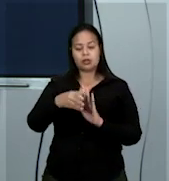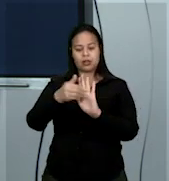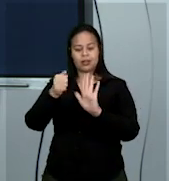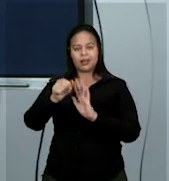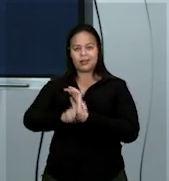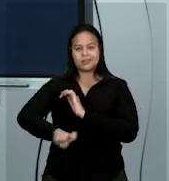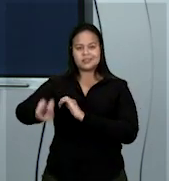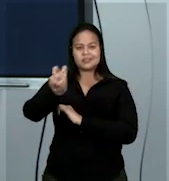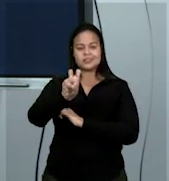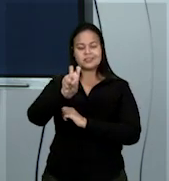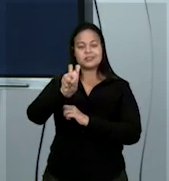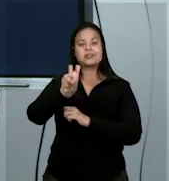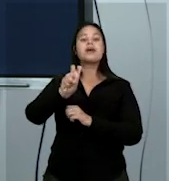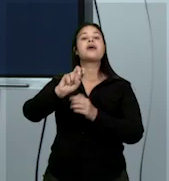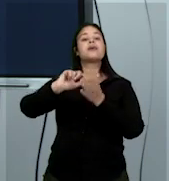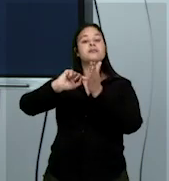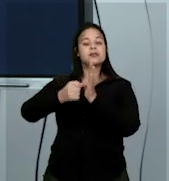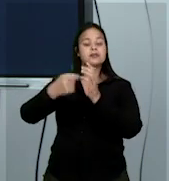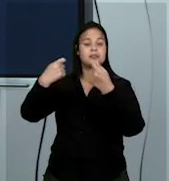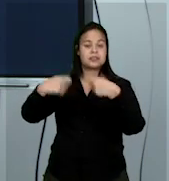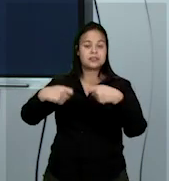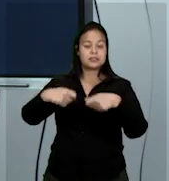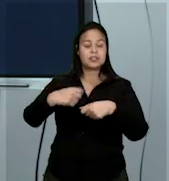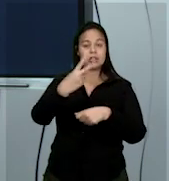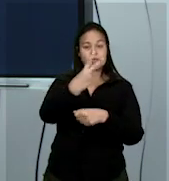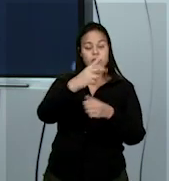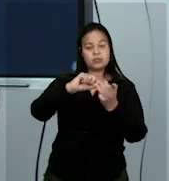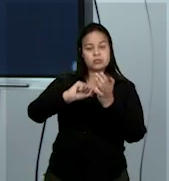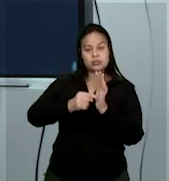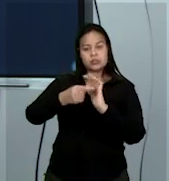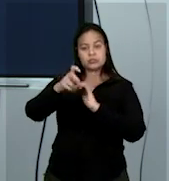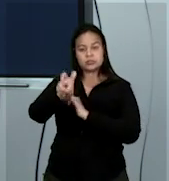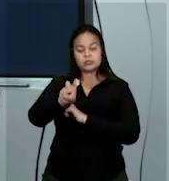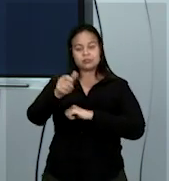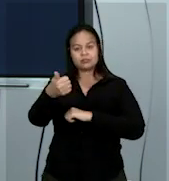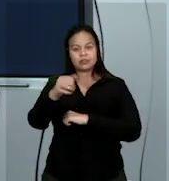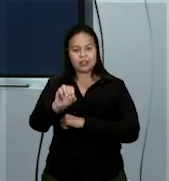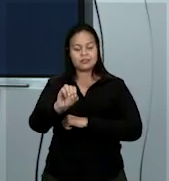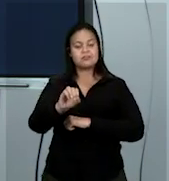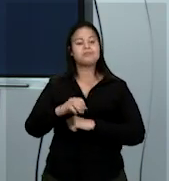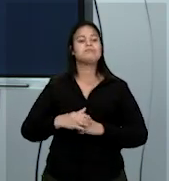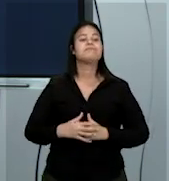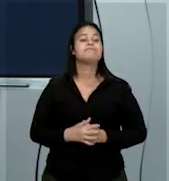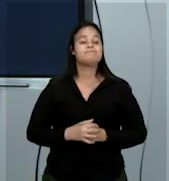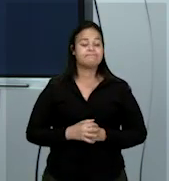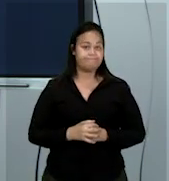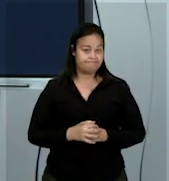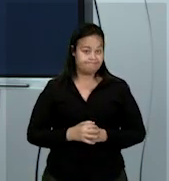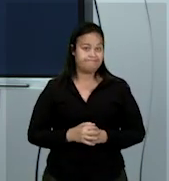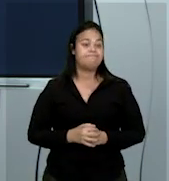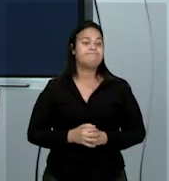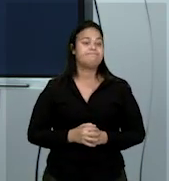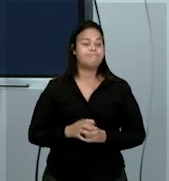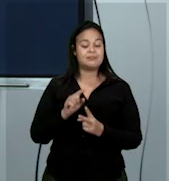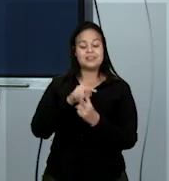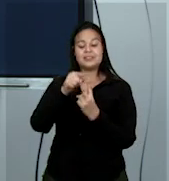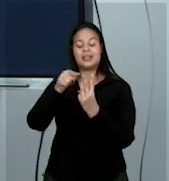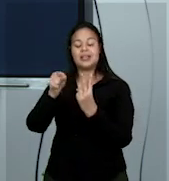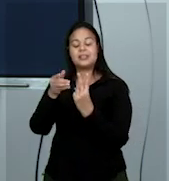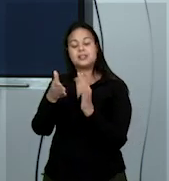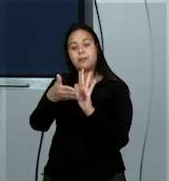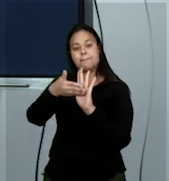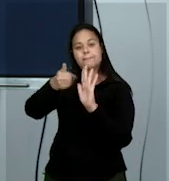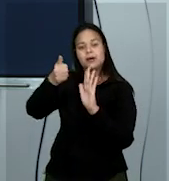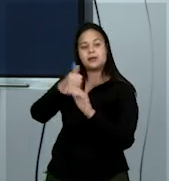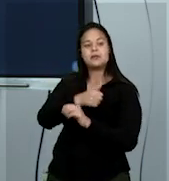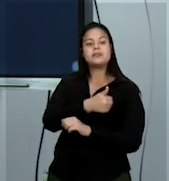aí eu multiplico esses dois números. Então 2 vezes 5, 10 é o que vai sair da raiz. Então eu vou tirar a raiz, ó. Então